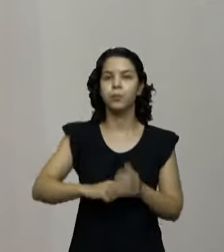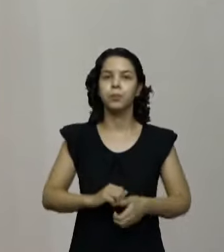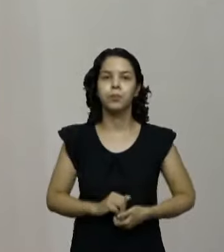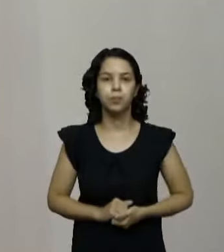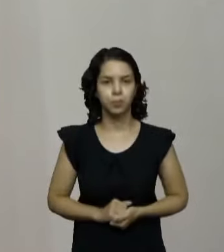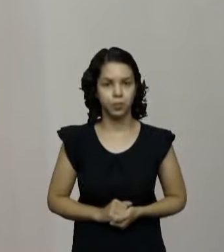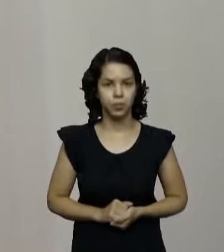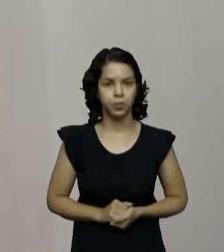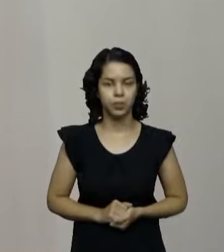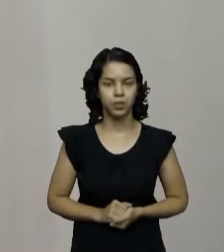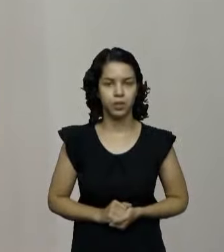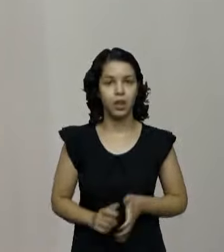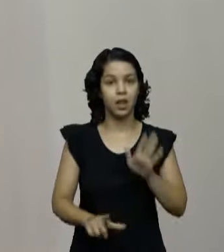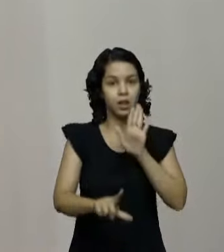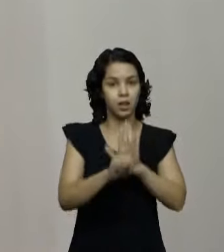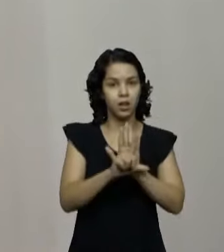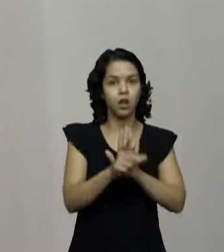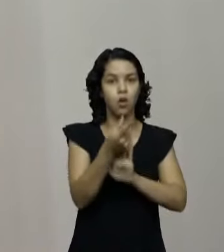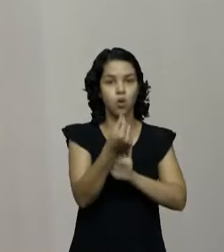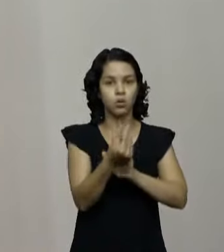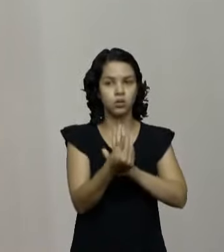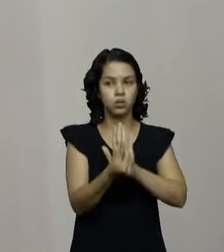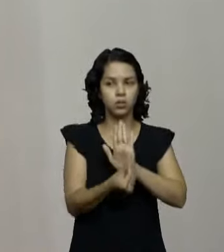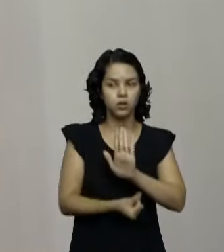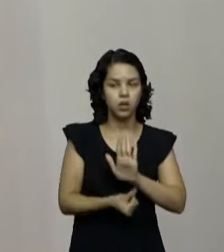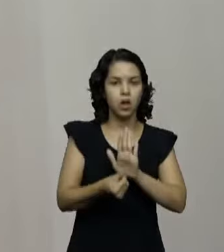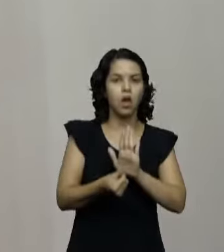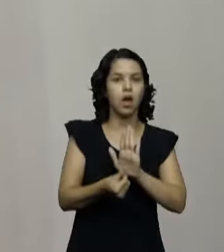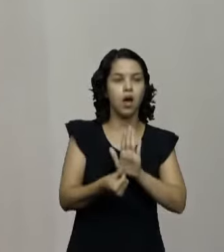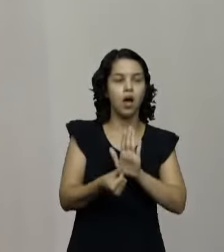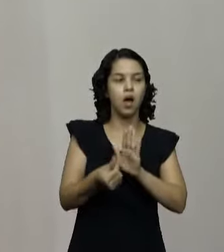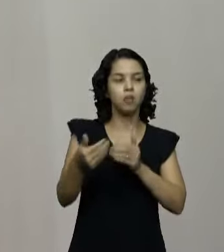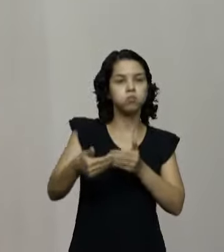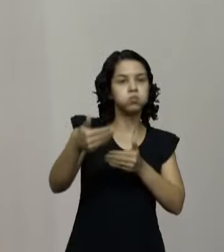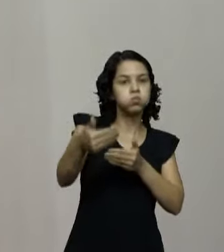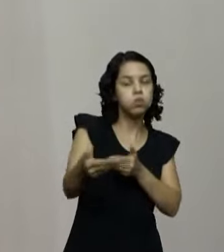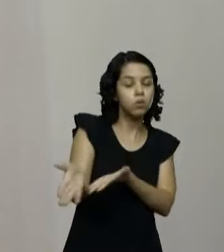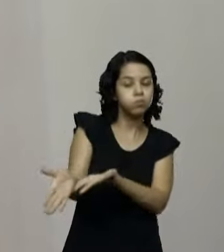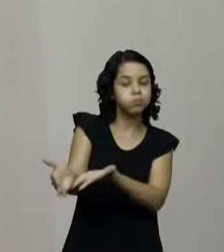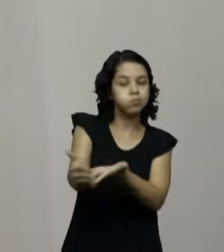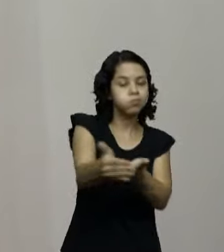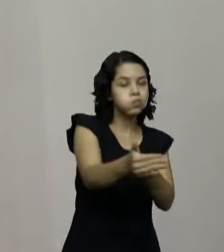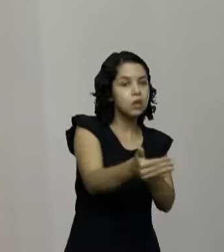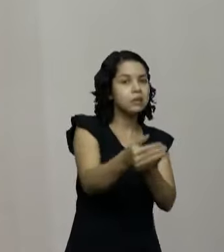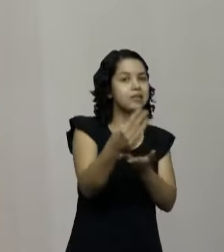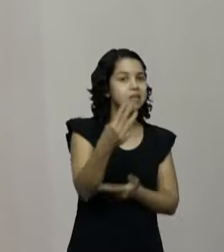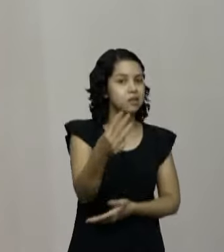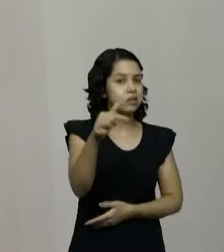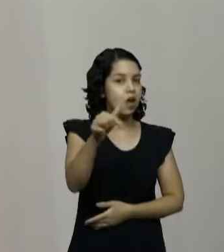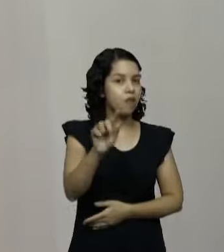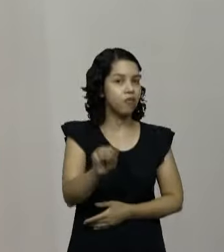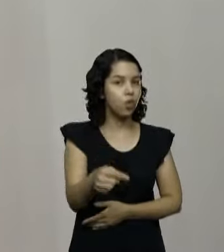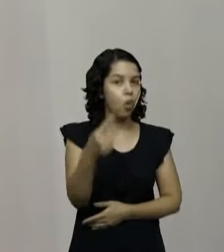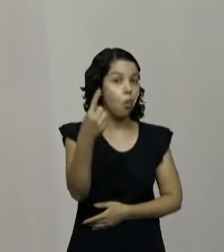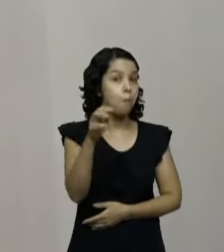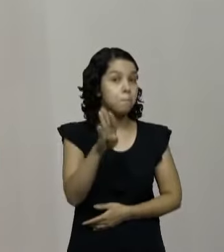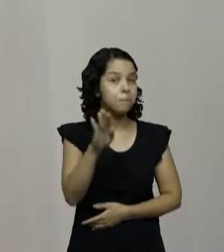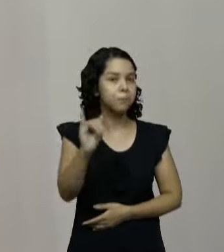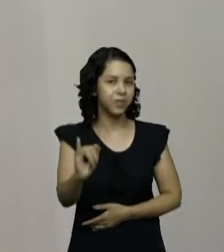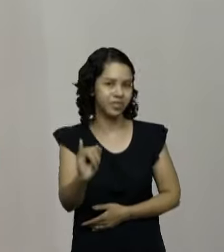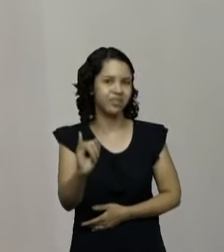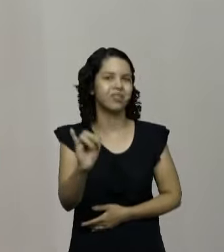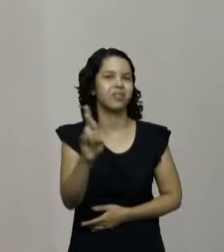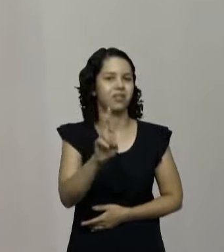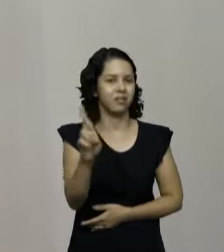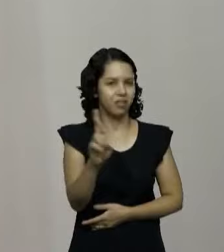a nossa lei orçamentária, que prevê uma arrecadação de 37,1 bilhões. de reais para o ano